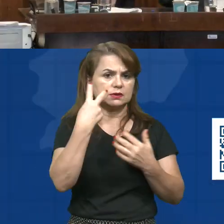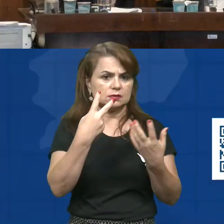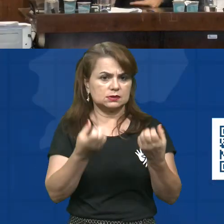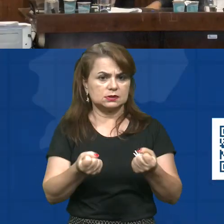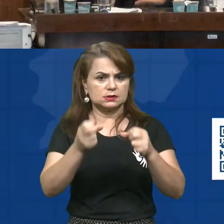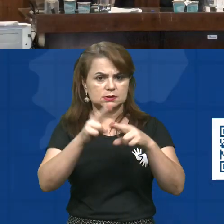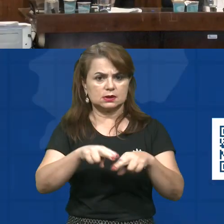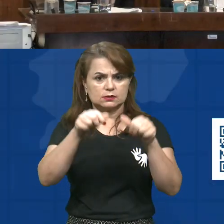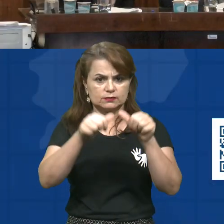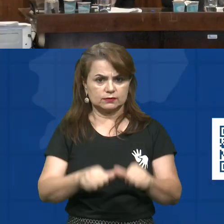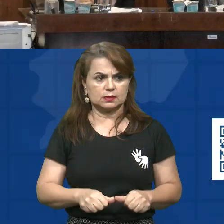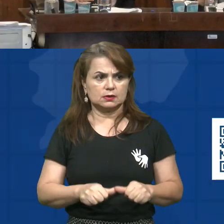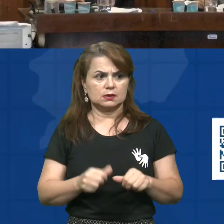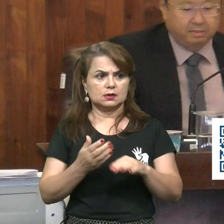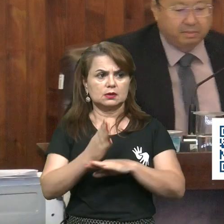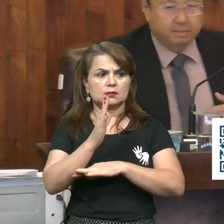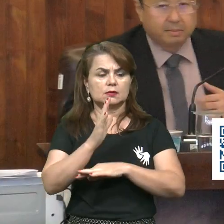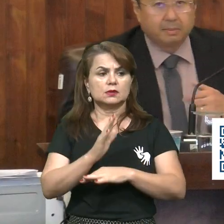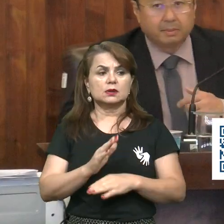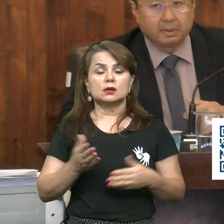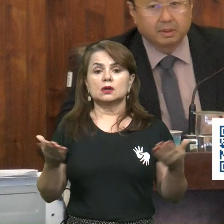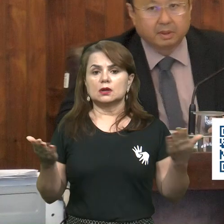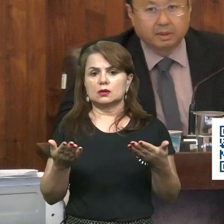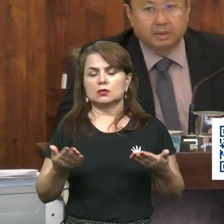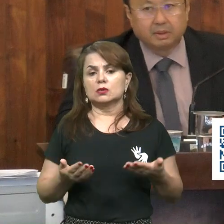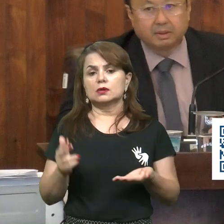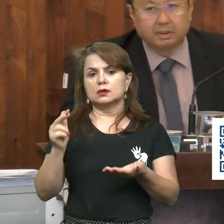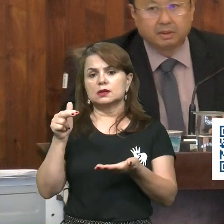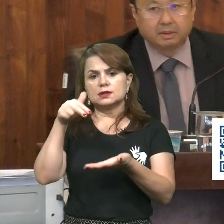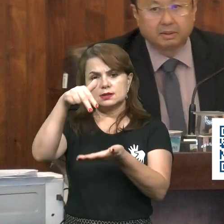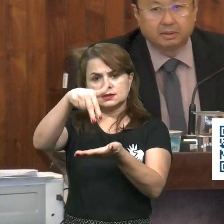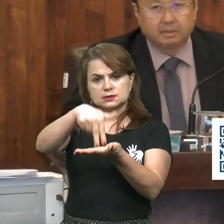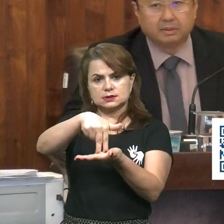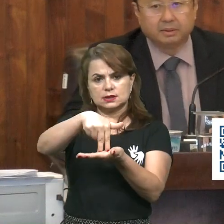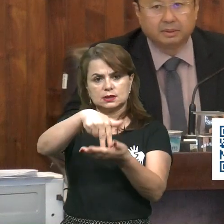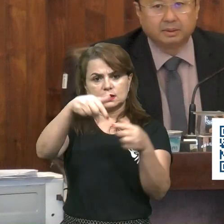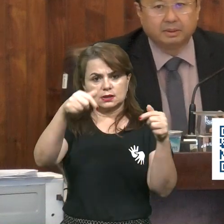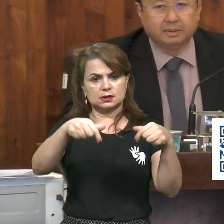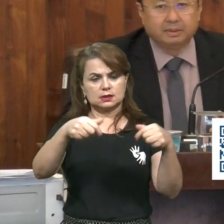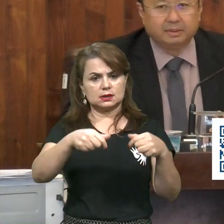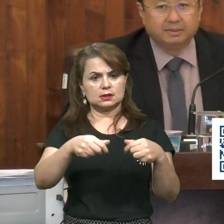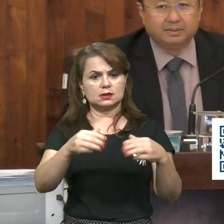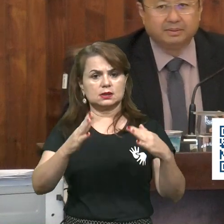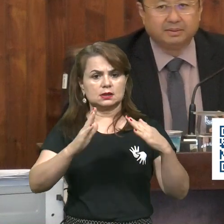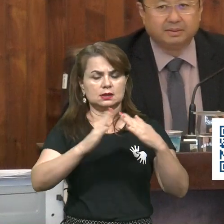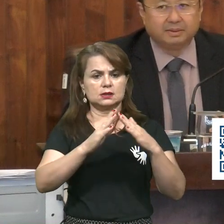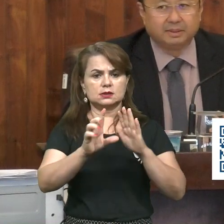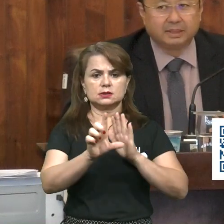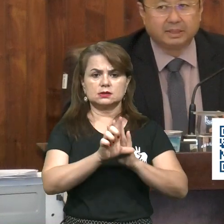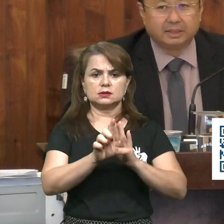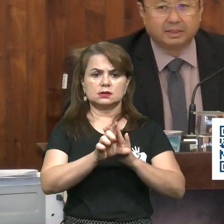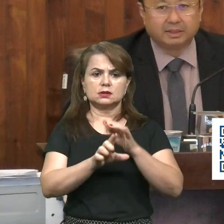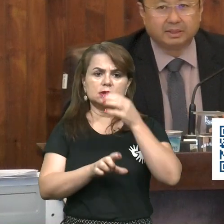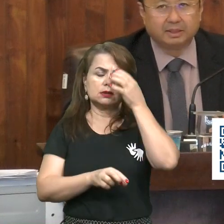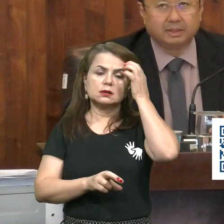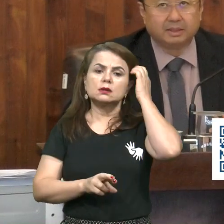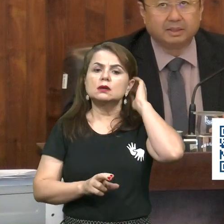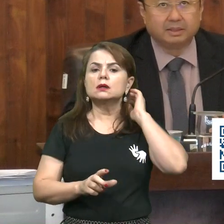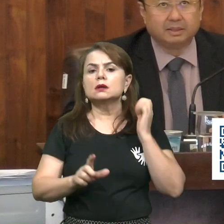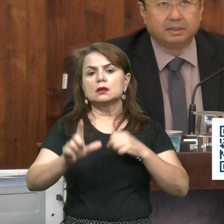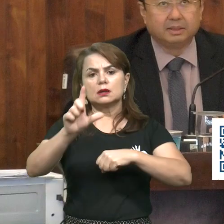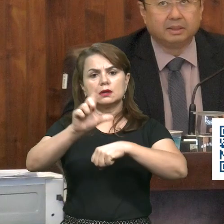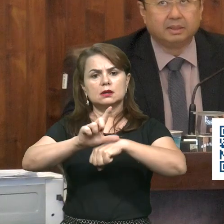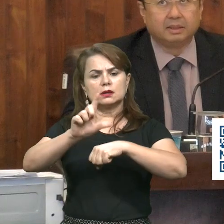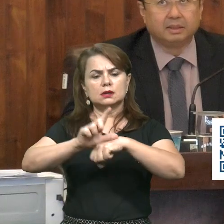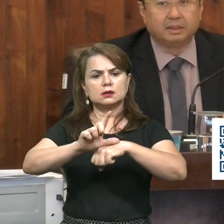encontram. Aprovado. Eu registro a presença em nossa casa das lideranças comunitárias ali da